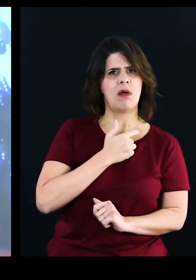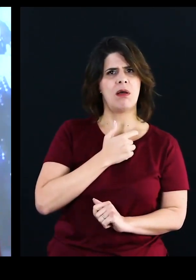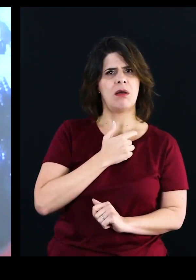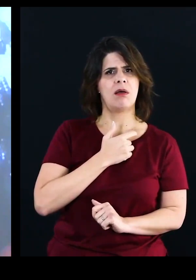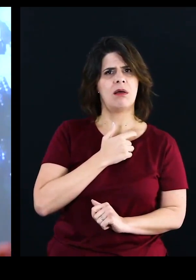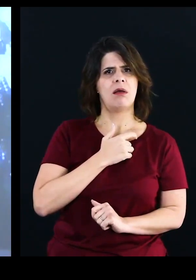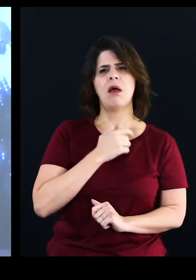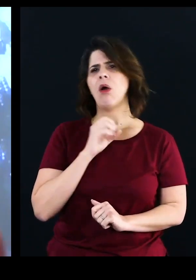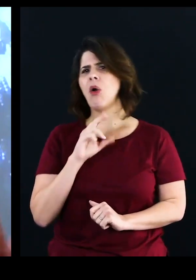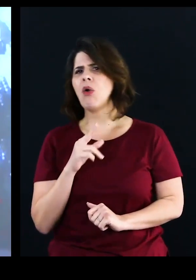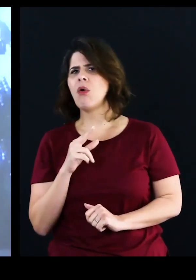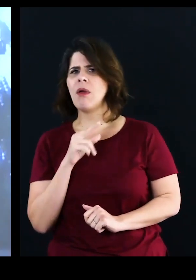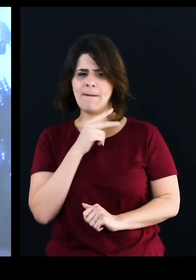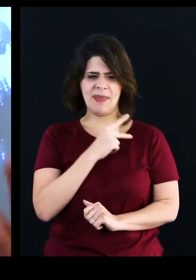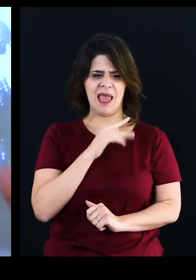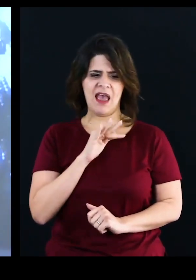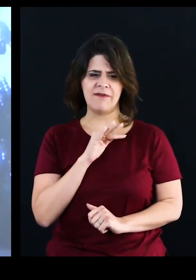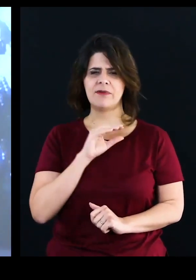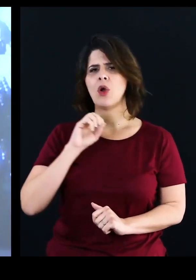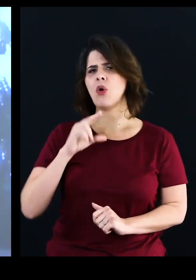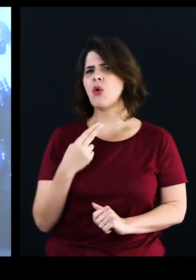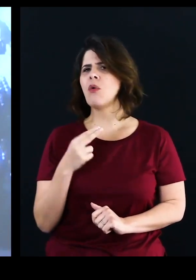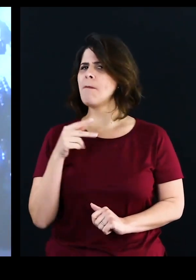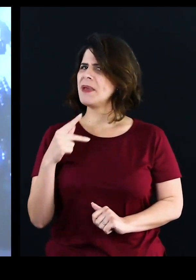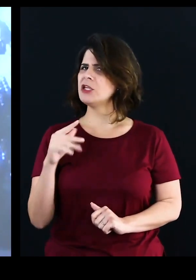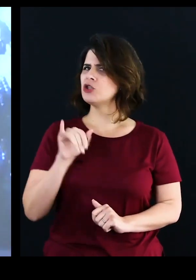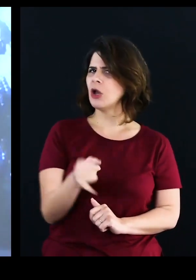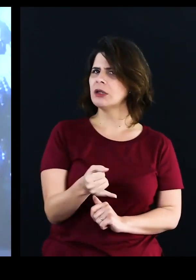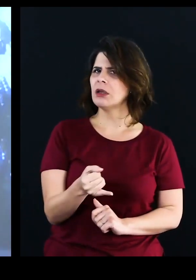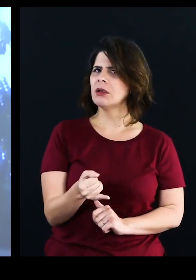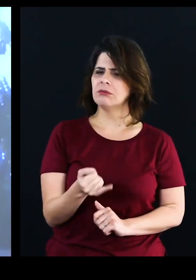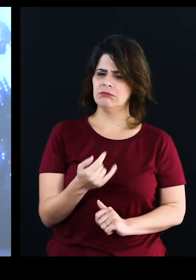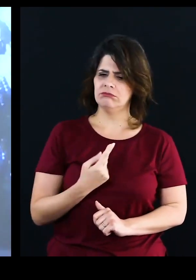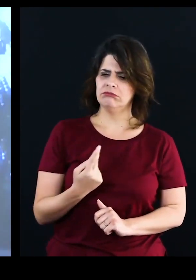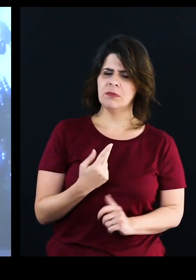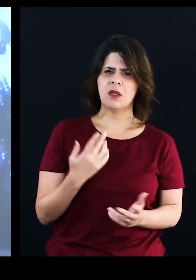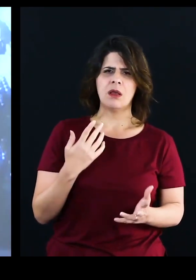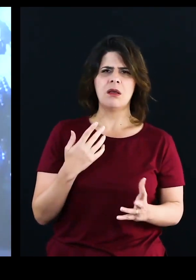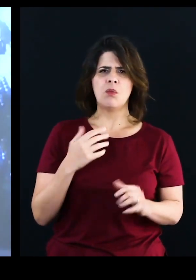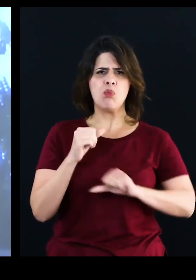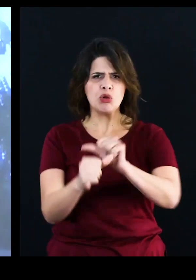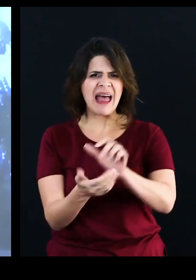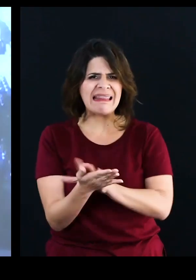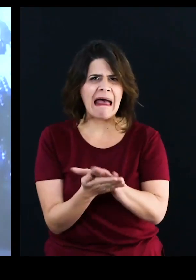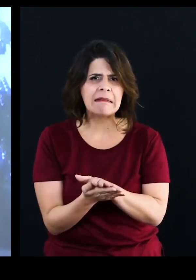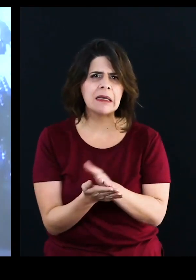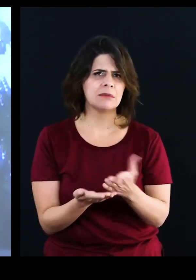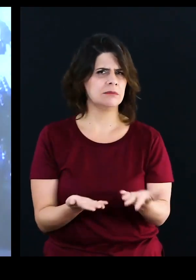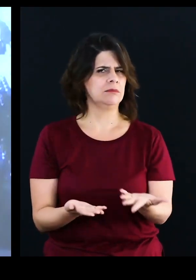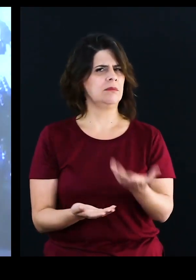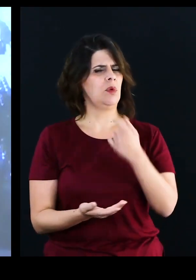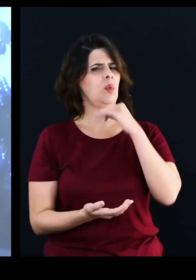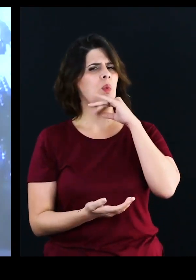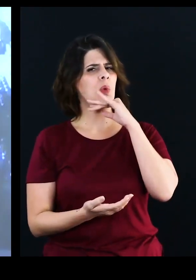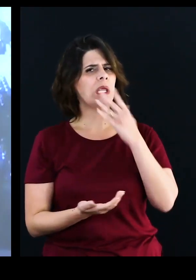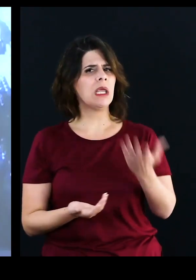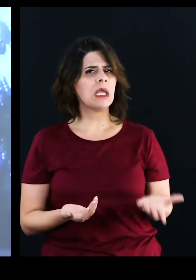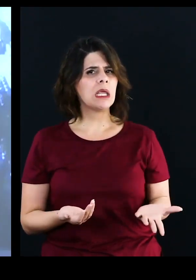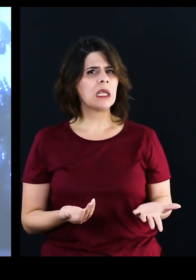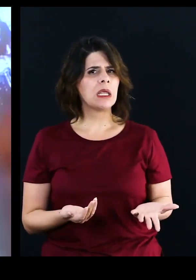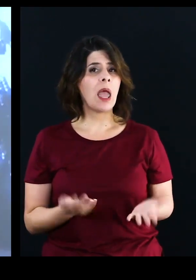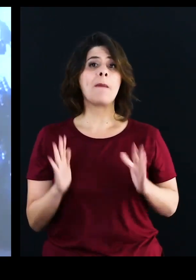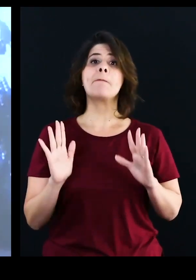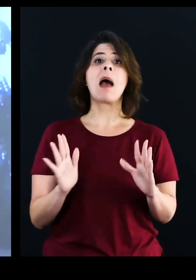mudarmos a forma de agir, de pensar e de atuar, eu acho que vai ser muito ruim. Mas eu vejo